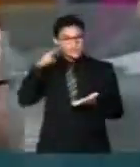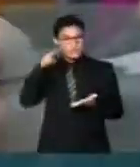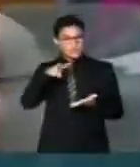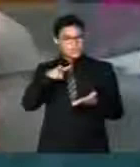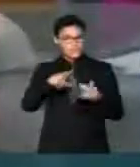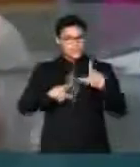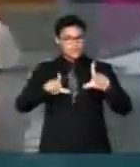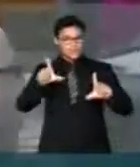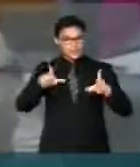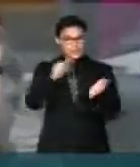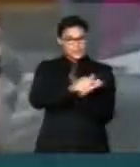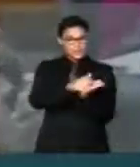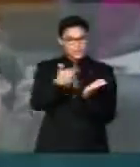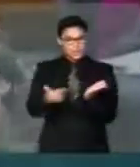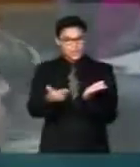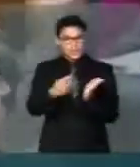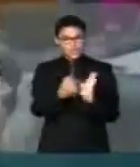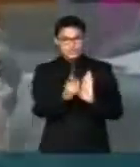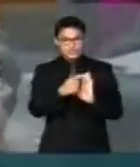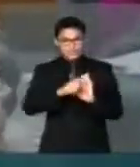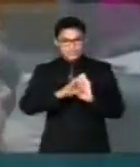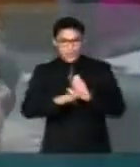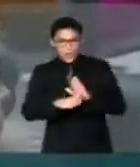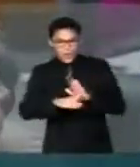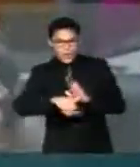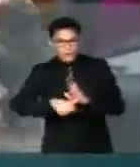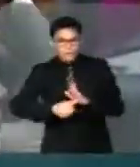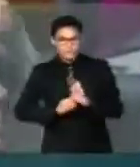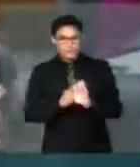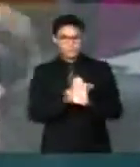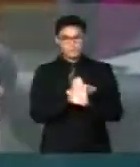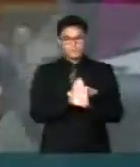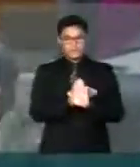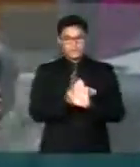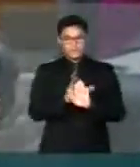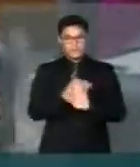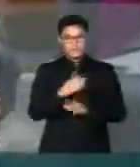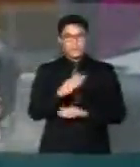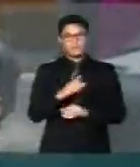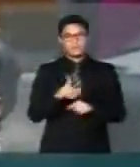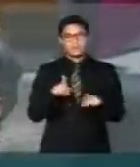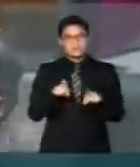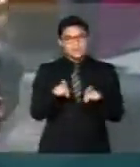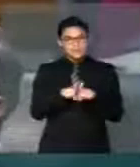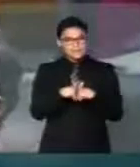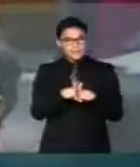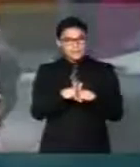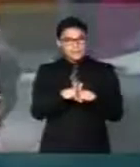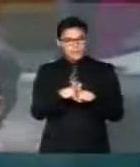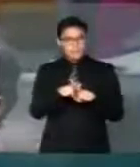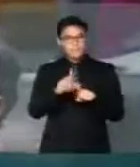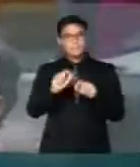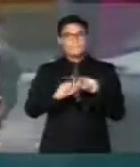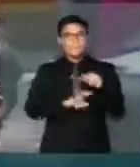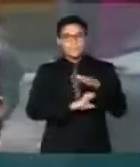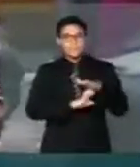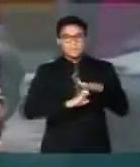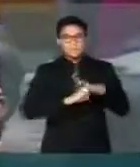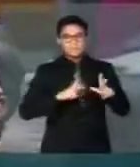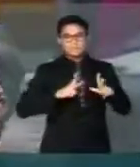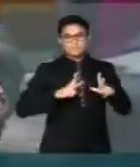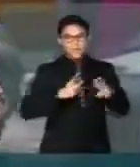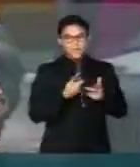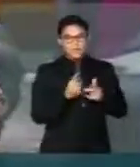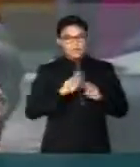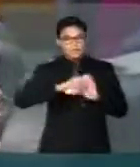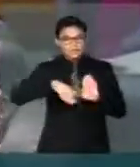notícias de corrupção, de apurações da Lava Jato, que tem vínculo direto com doação empresarial de campanha.